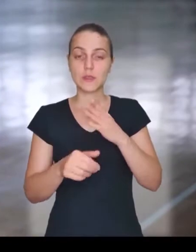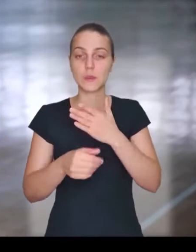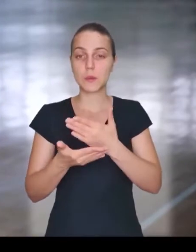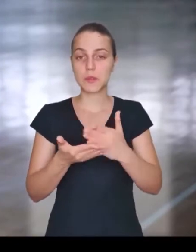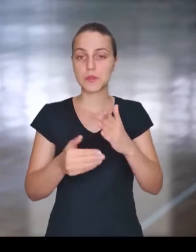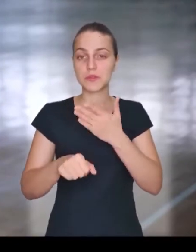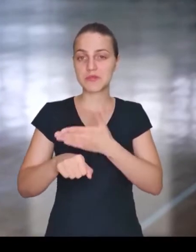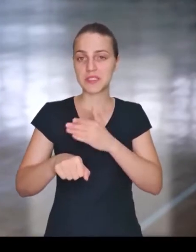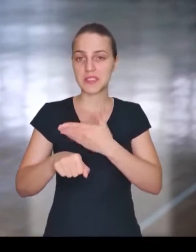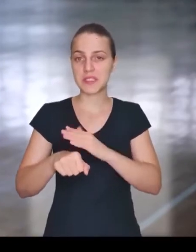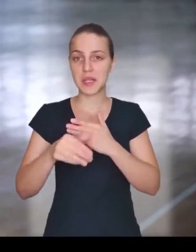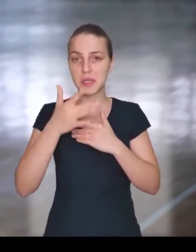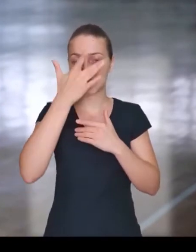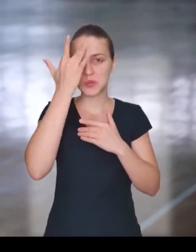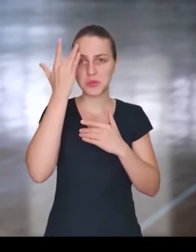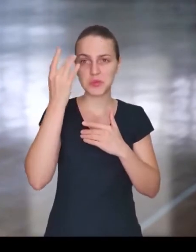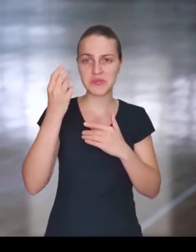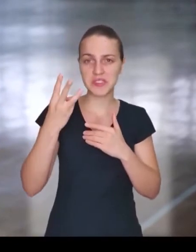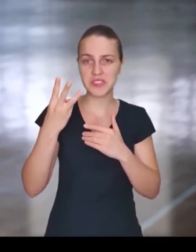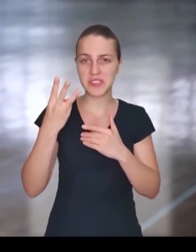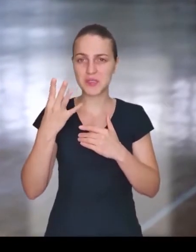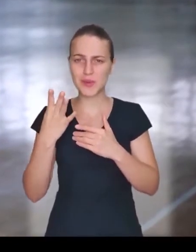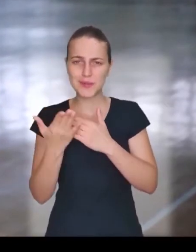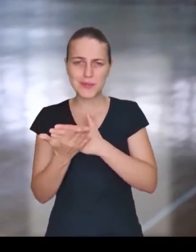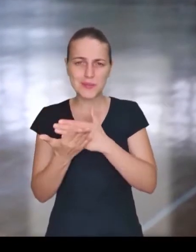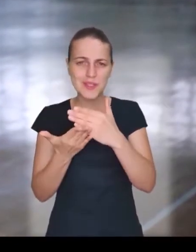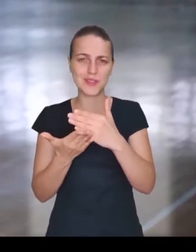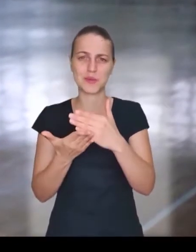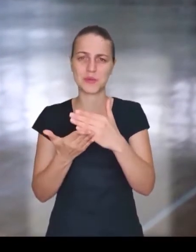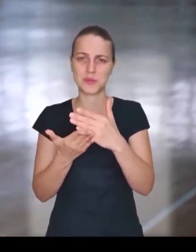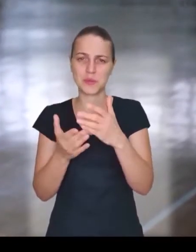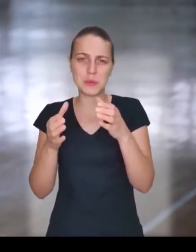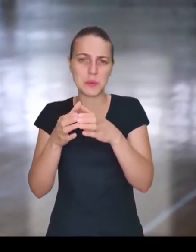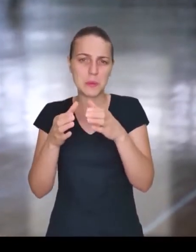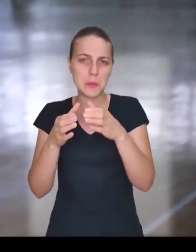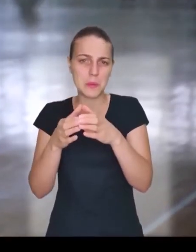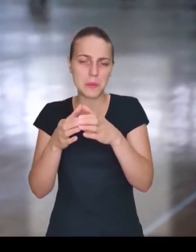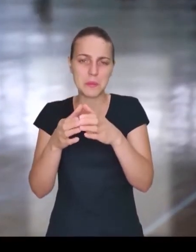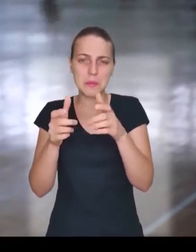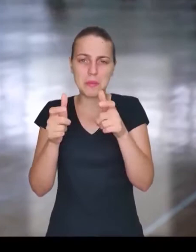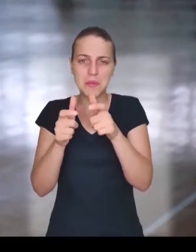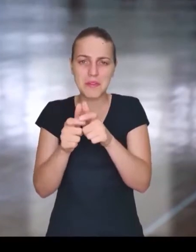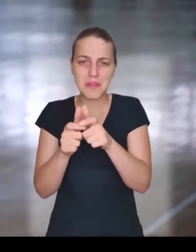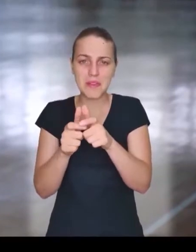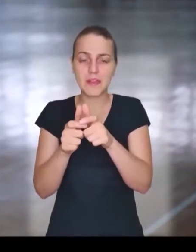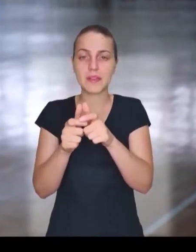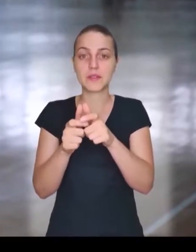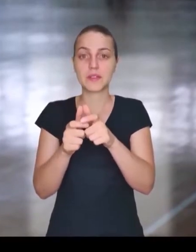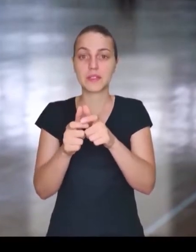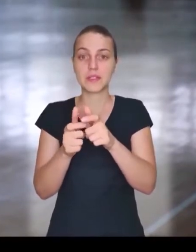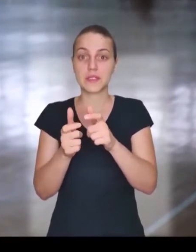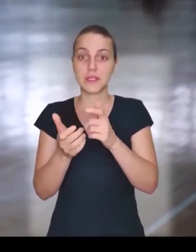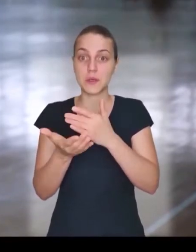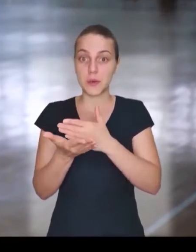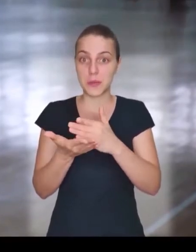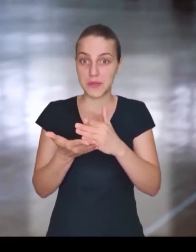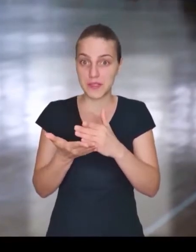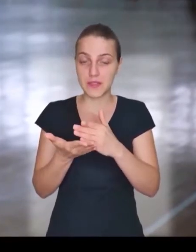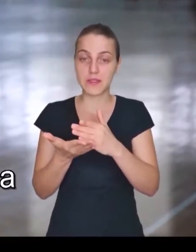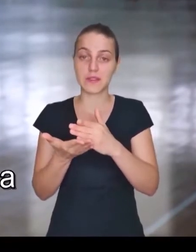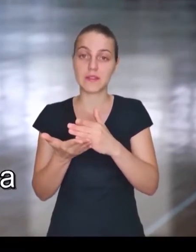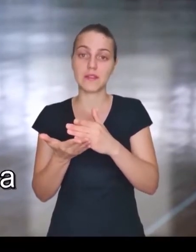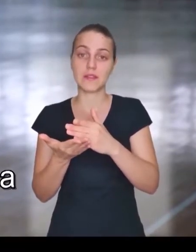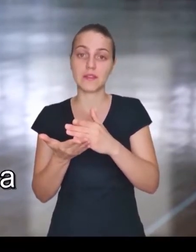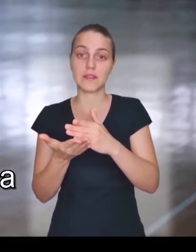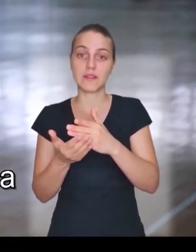no começo ali com 3, 4 pessoas, assim, né, bem iníciozão mesmo. E comecei a treinar o vôlei em pé ainda, que